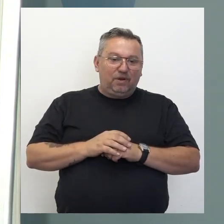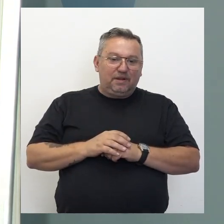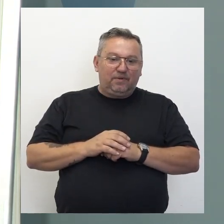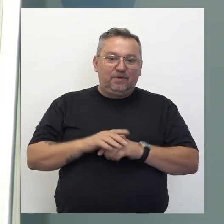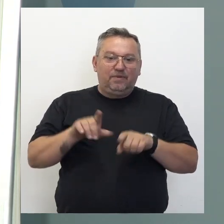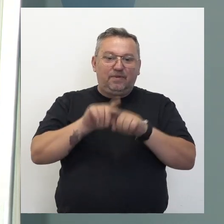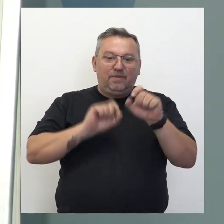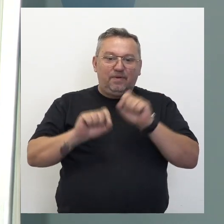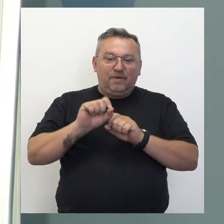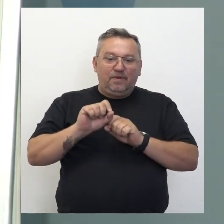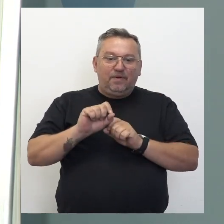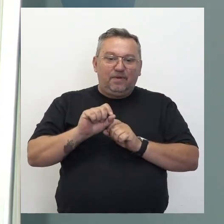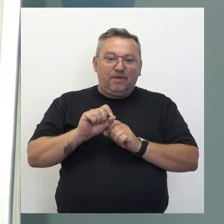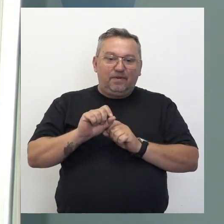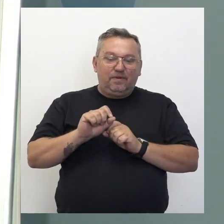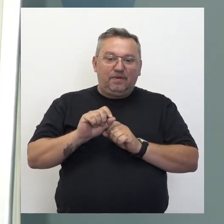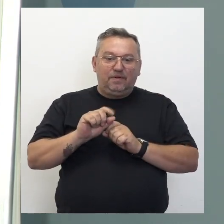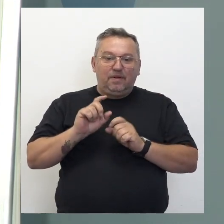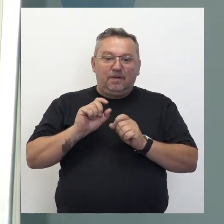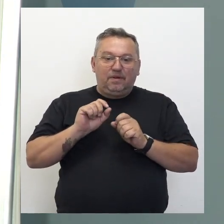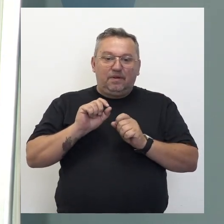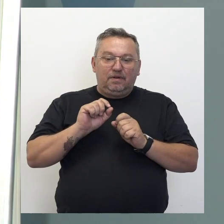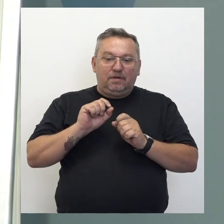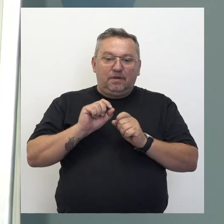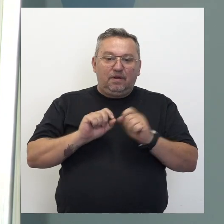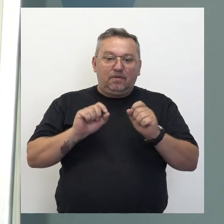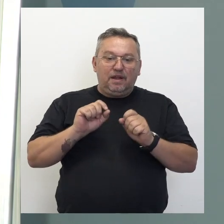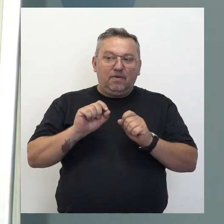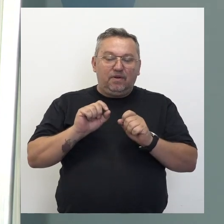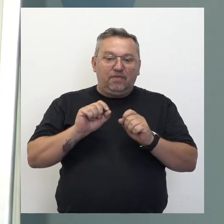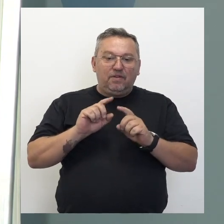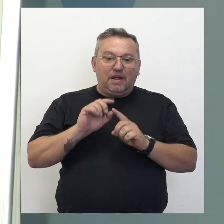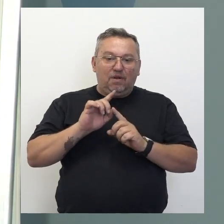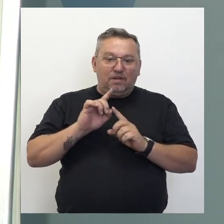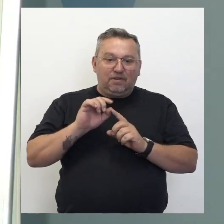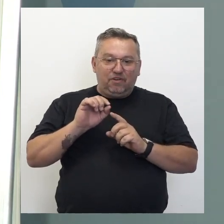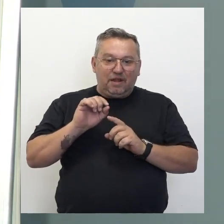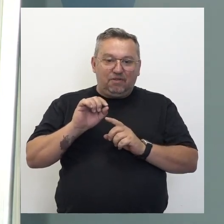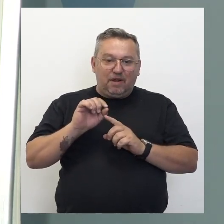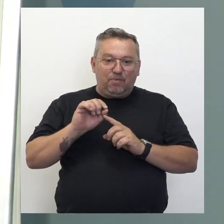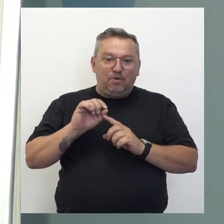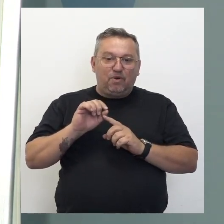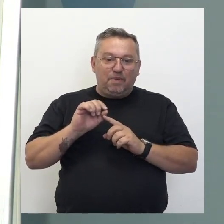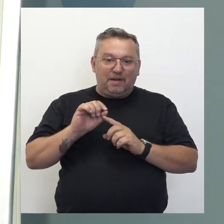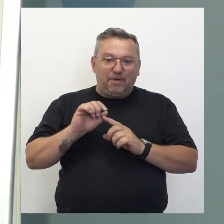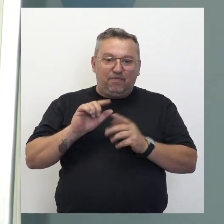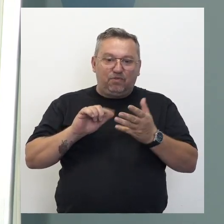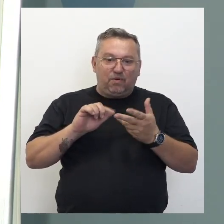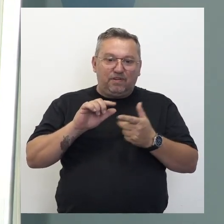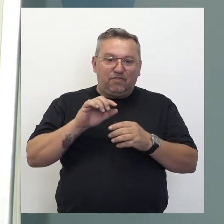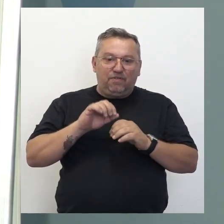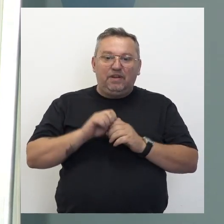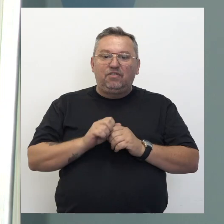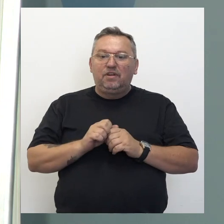sólido. Quando eu coloco em água, né, aquoso, lembrando disso, tá ok? Ele vai o quê? Ele vai dissociar no cátion e no